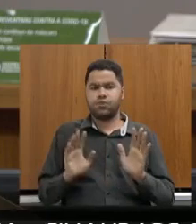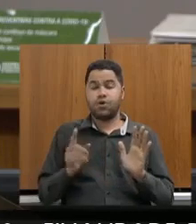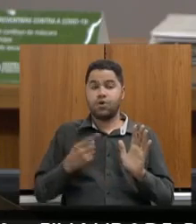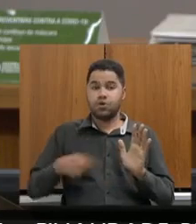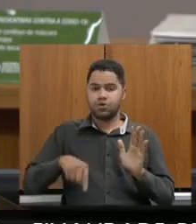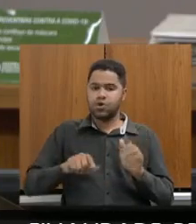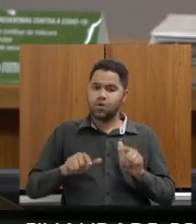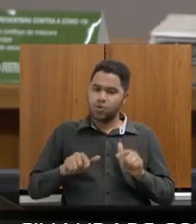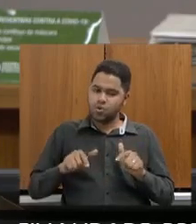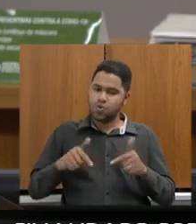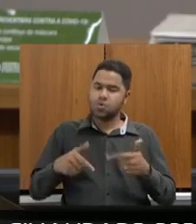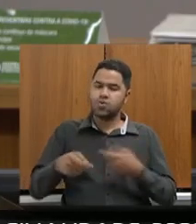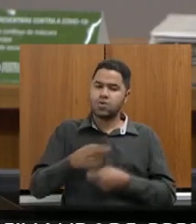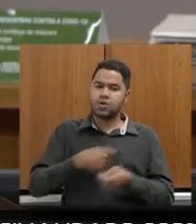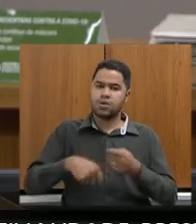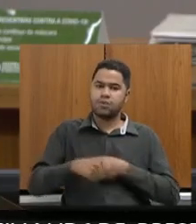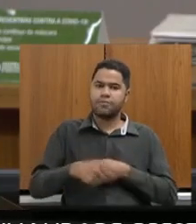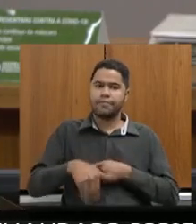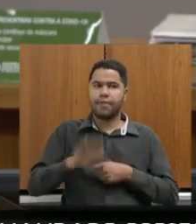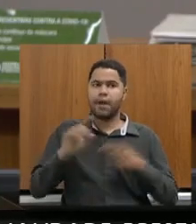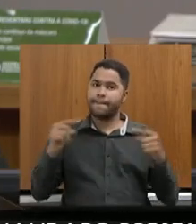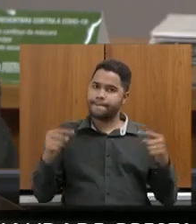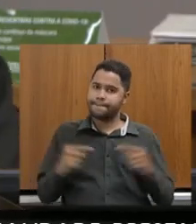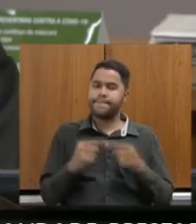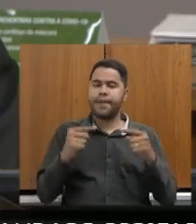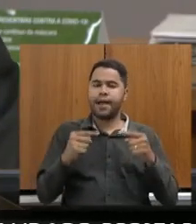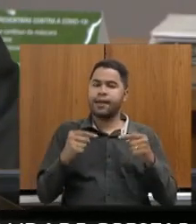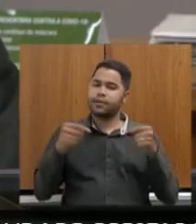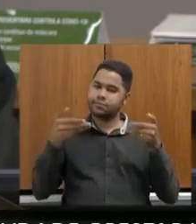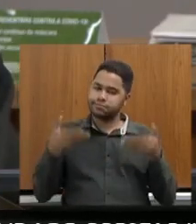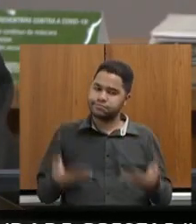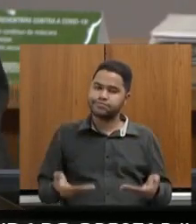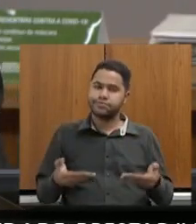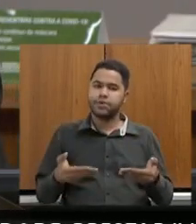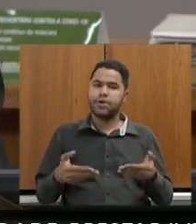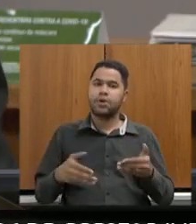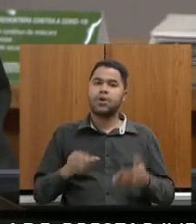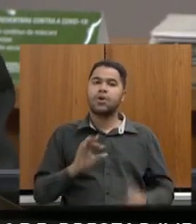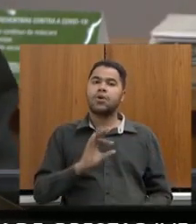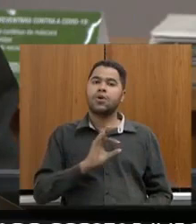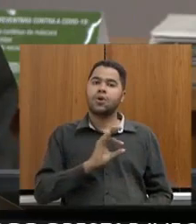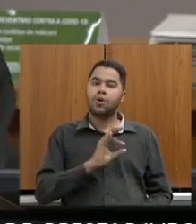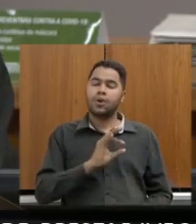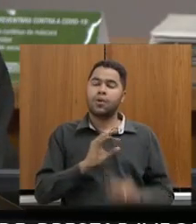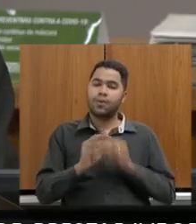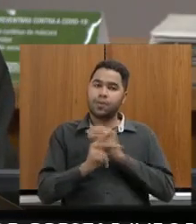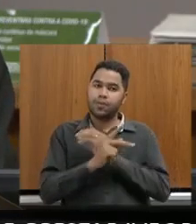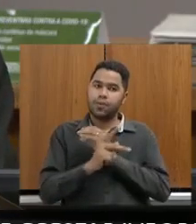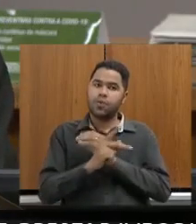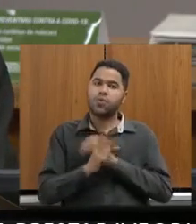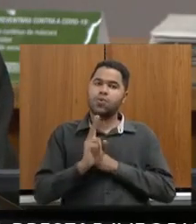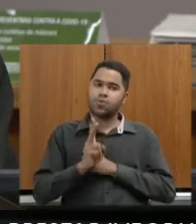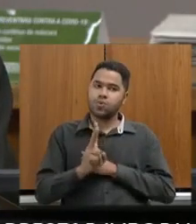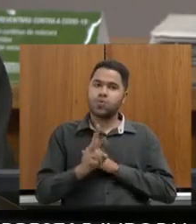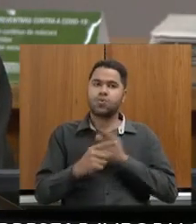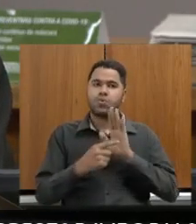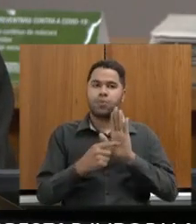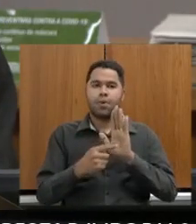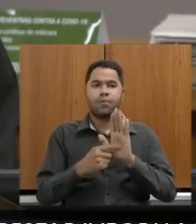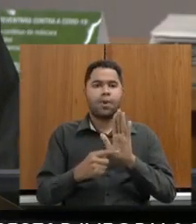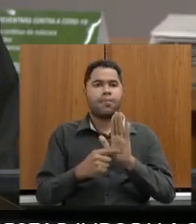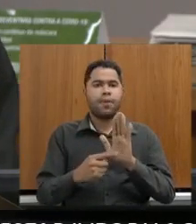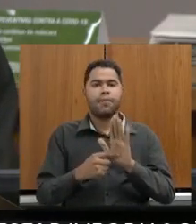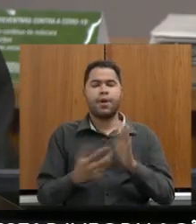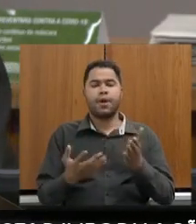nós lutamos por uma gestão mais eficiente e aqui na Polícia Civil continuaremos sempre ao dispor de todo